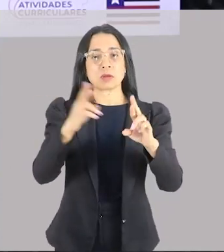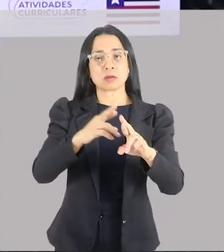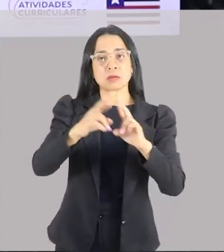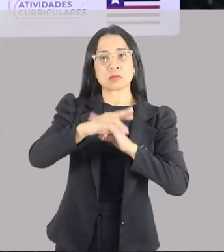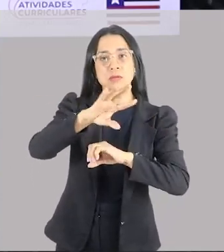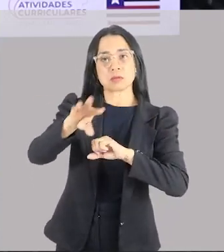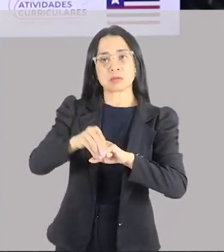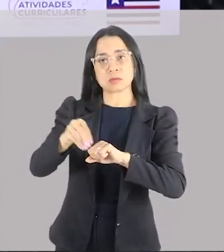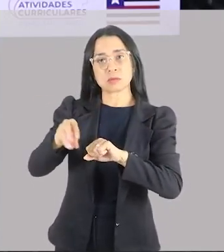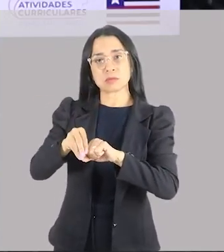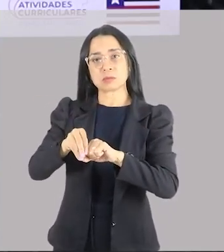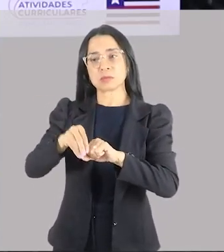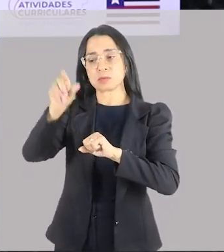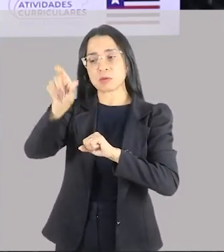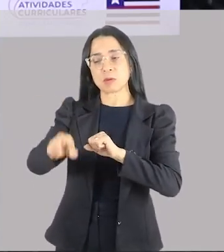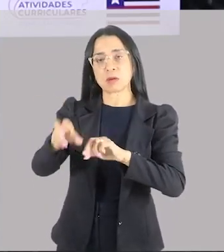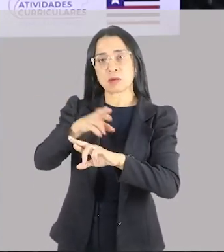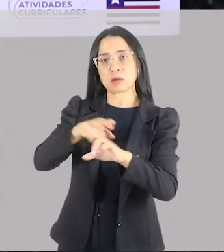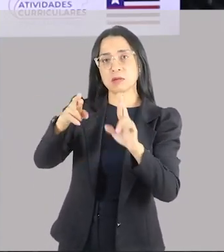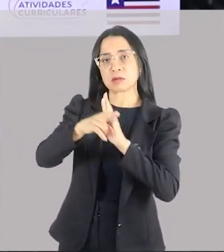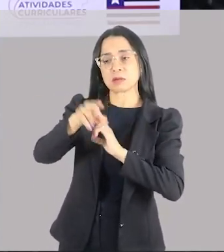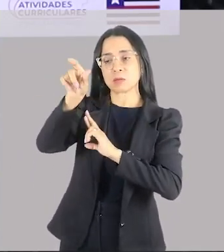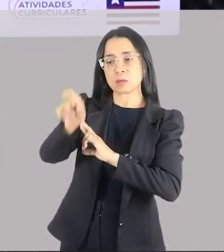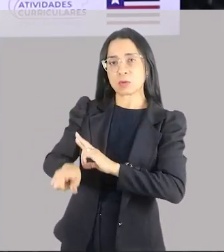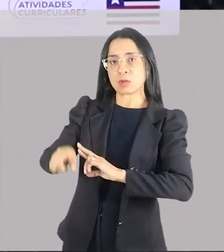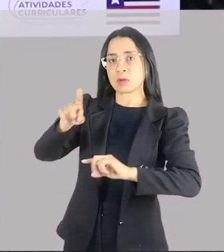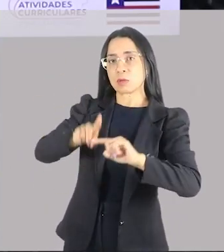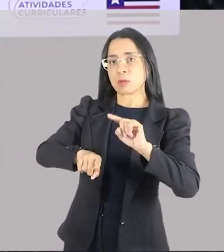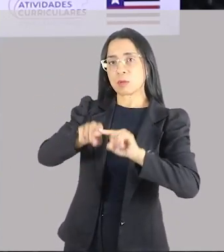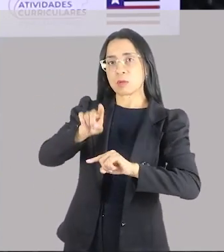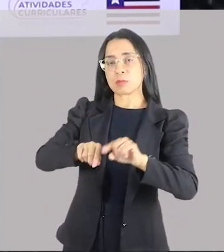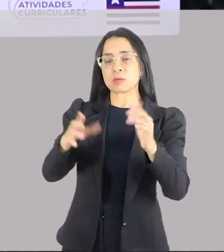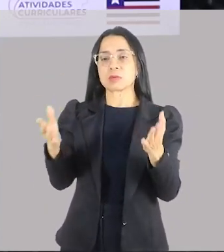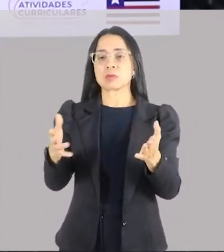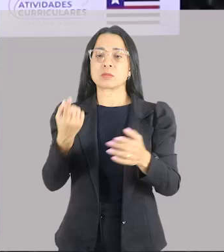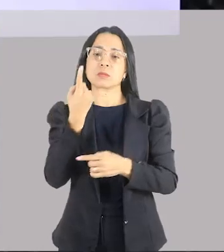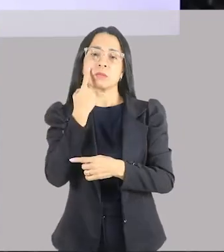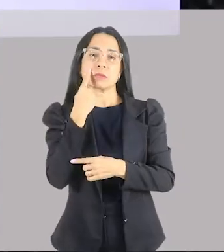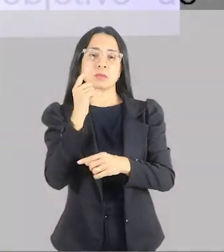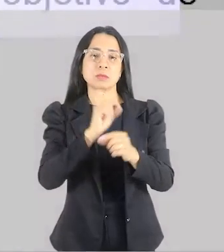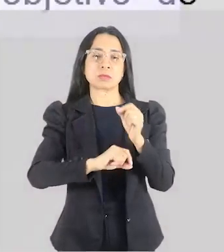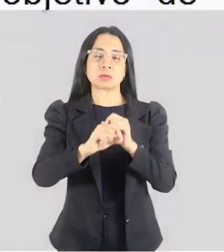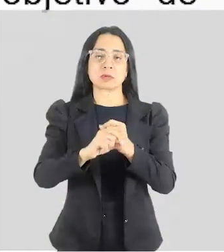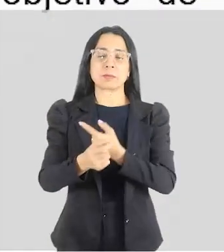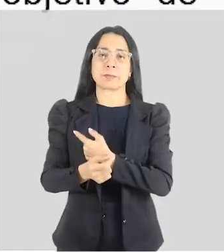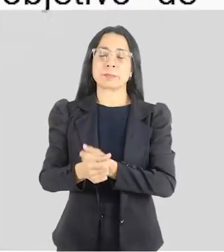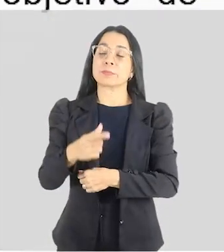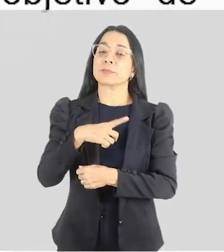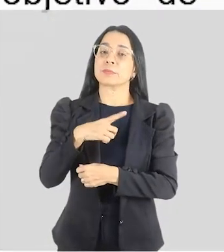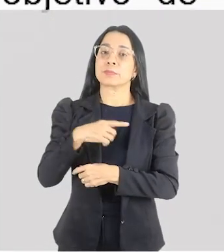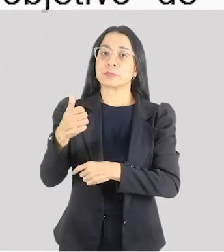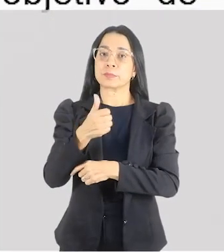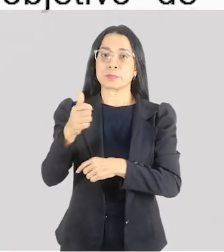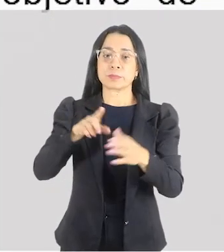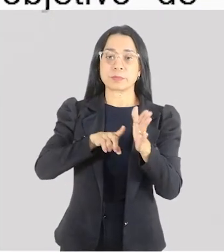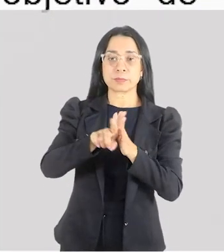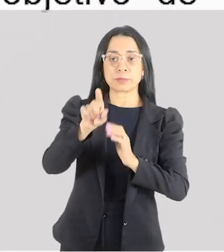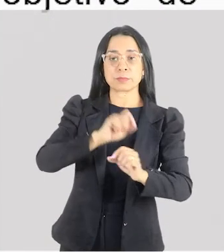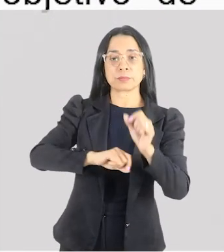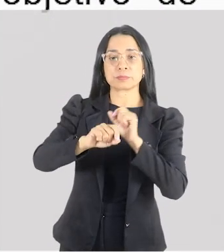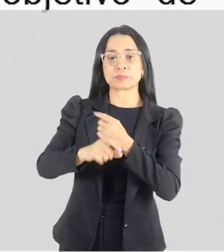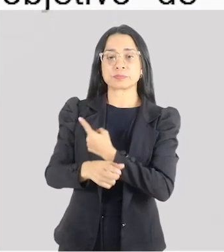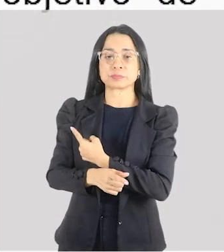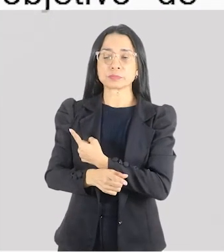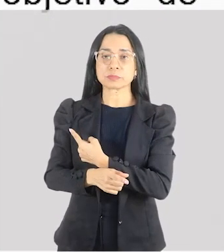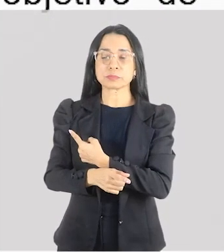conhecimento é a relação sujeito e objeto. Perfeito? Então, vejamos aqui, ó. Nós temos aqui a primeira questão,